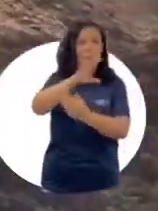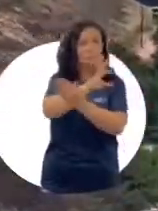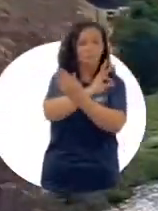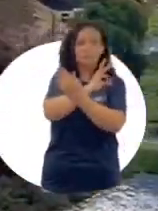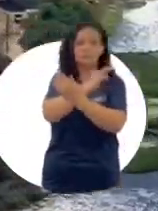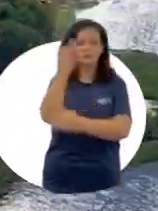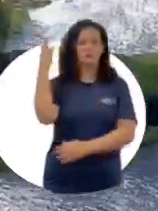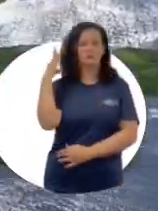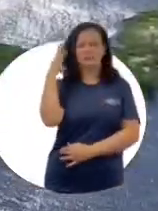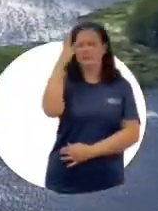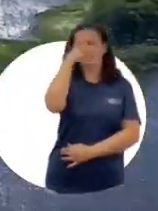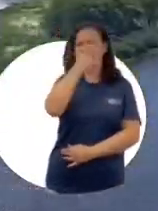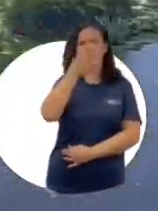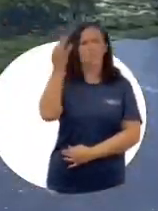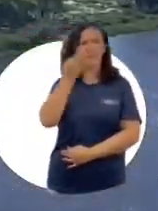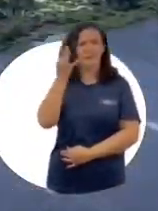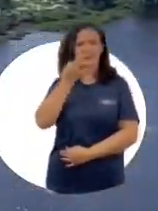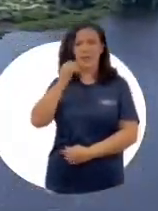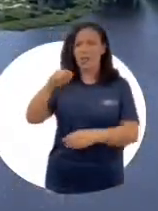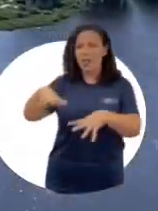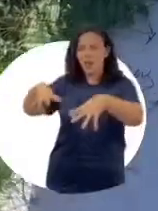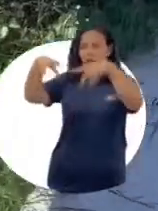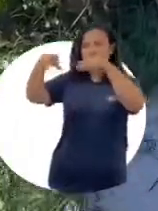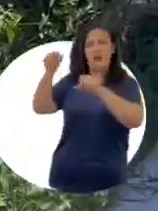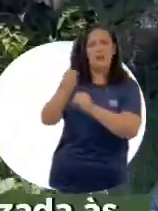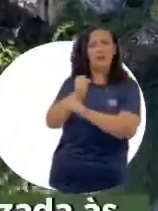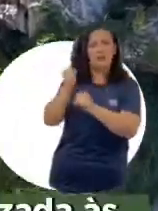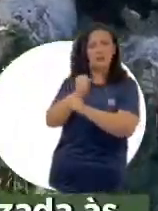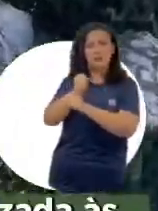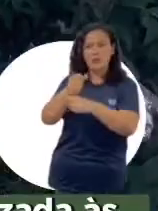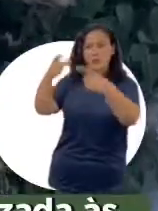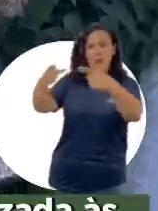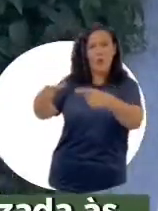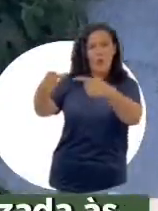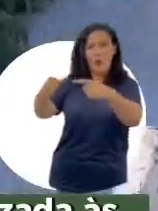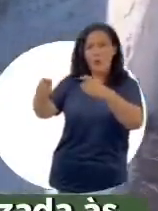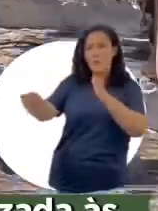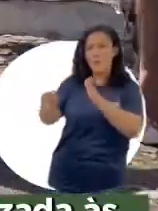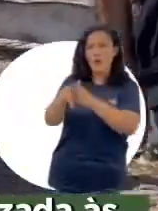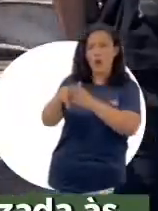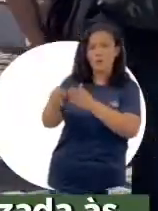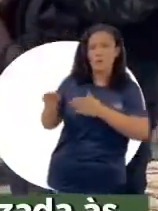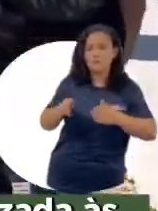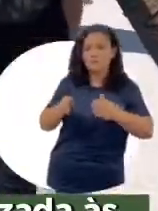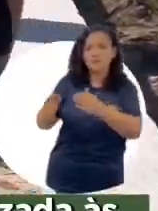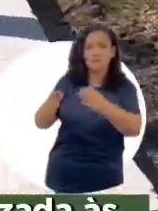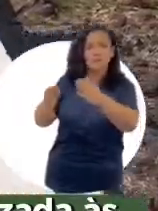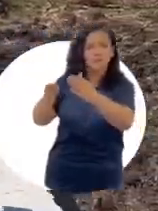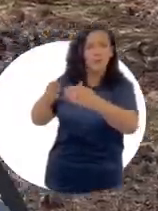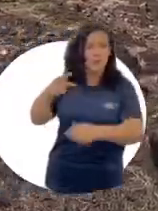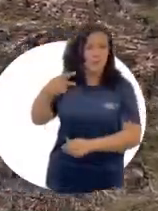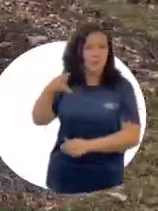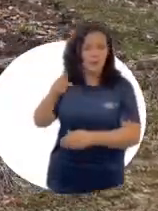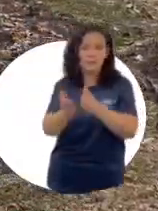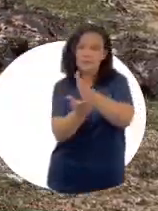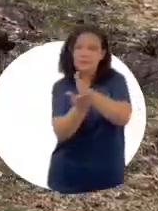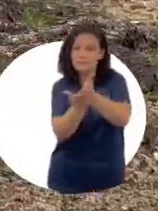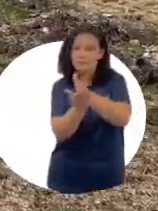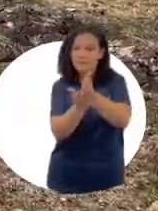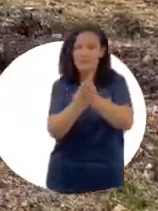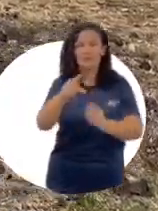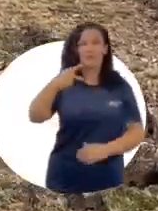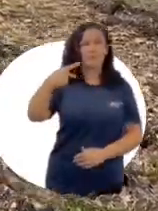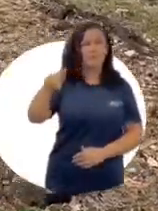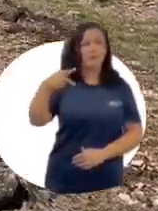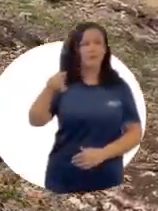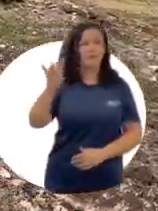Nosso Pantanal é lindo! O Forte Coimbra é uma construção localizada às margens do Rio Paraguai, na fronteira com